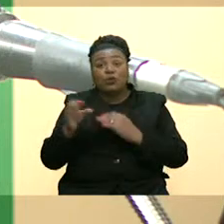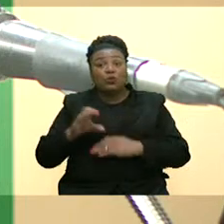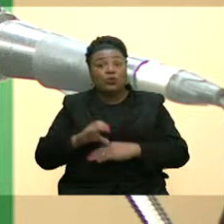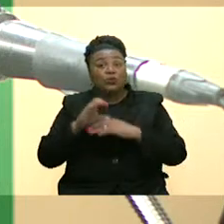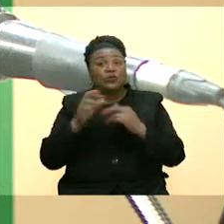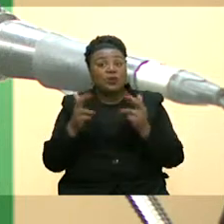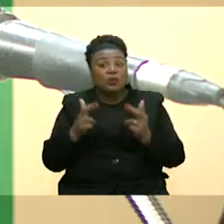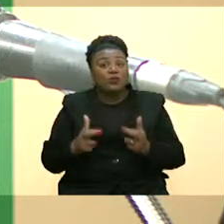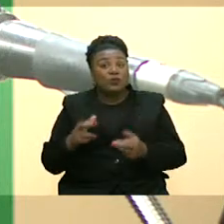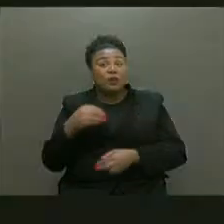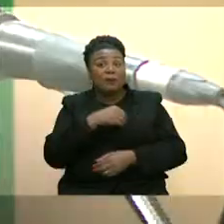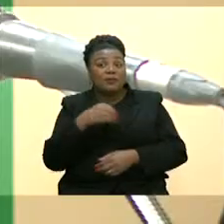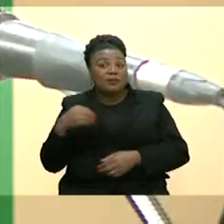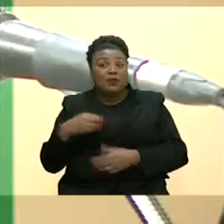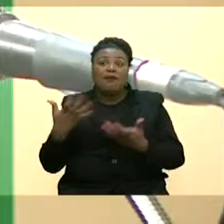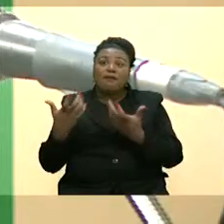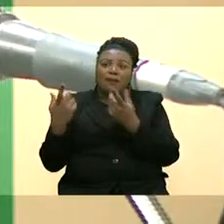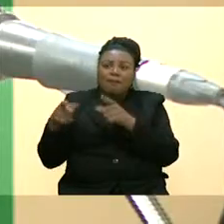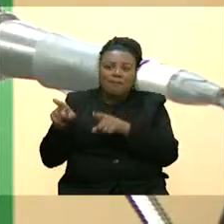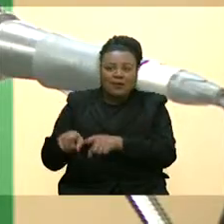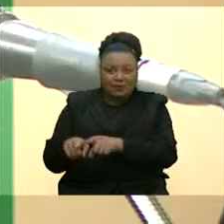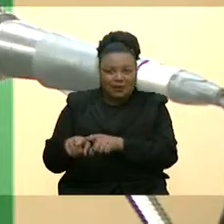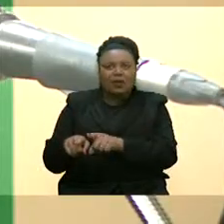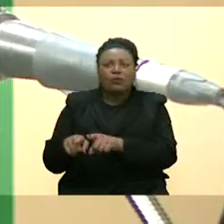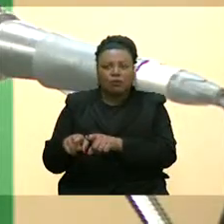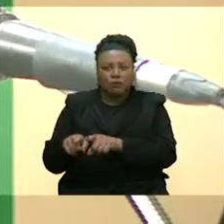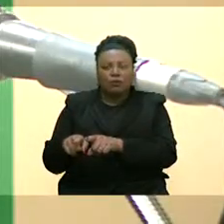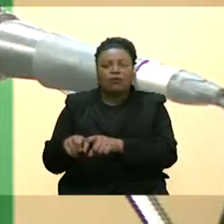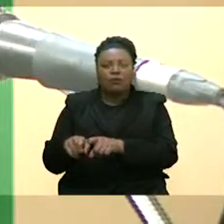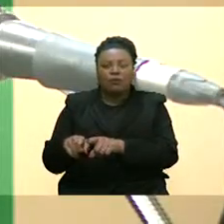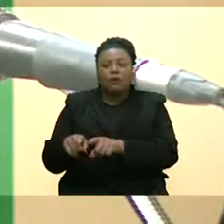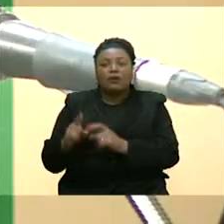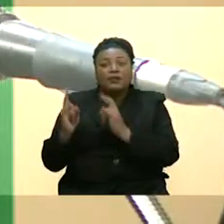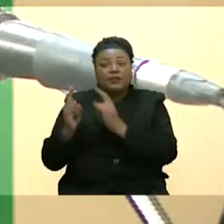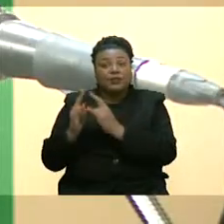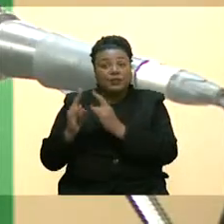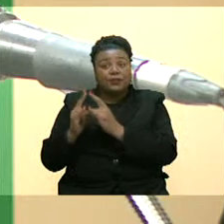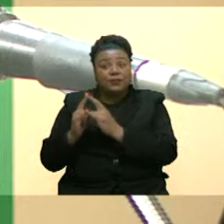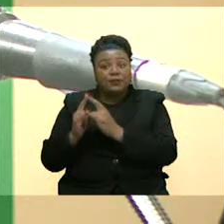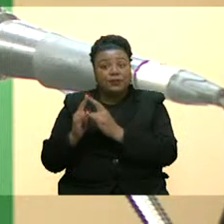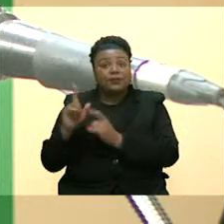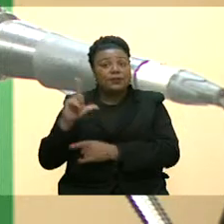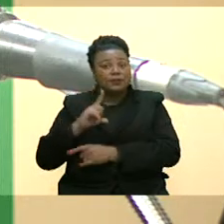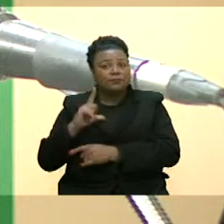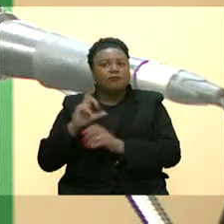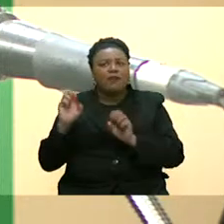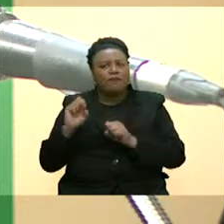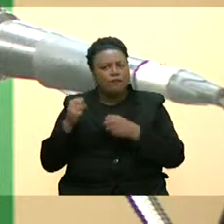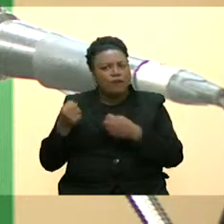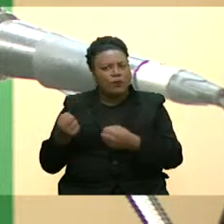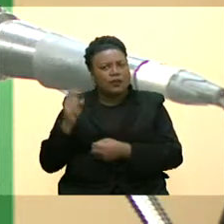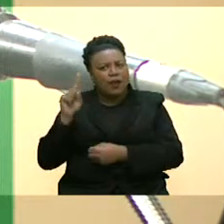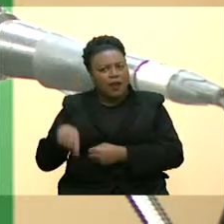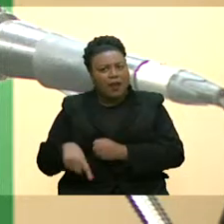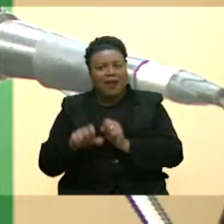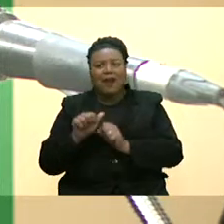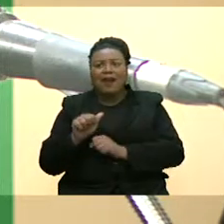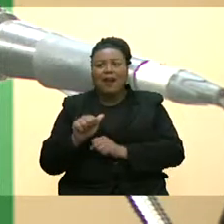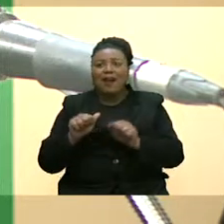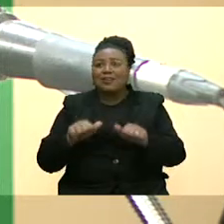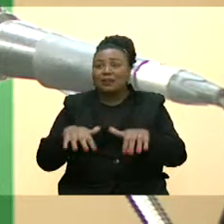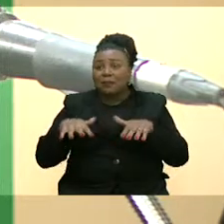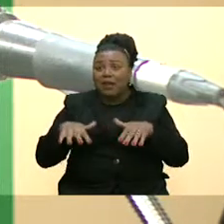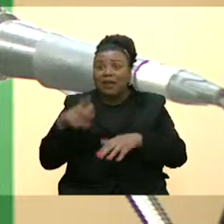Medicina, de buscar parcerias com essa entidade tem essa força enorme, que é a Assembleia Legislativa